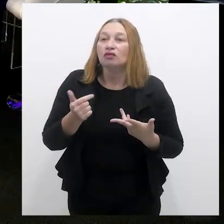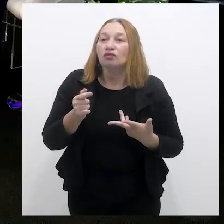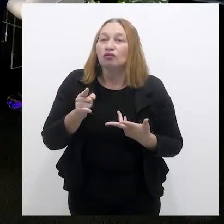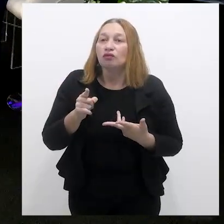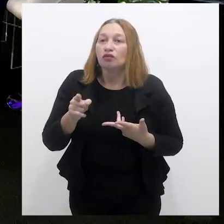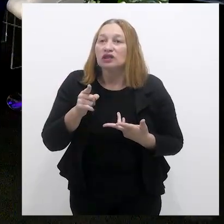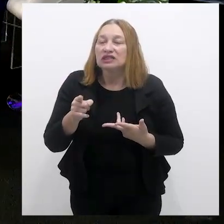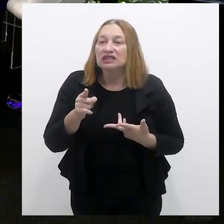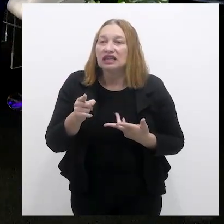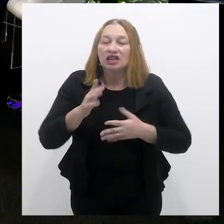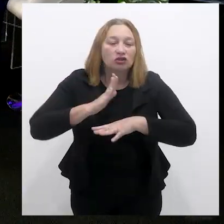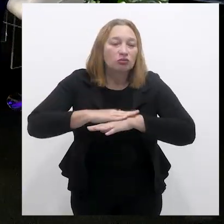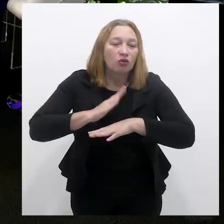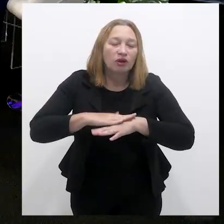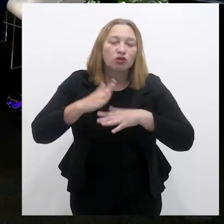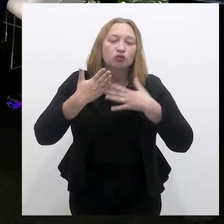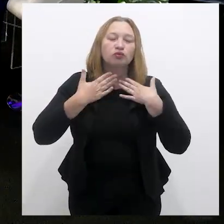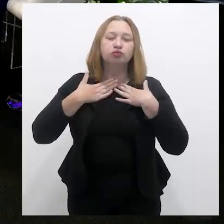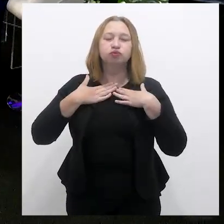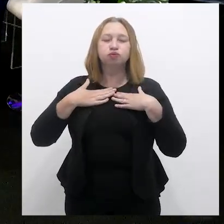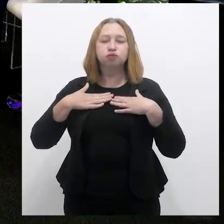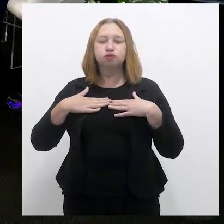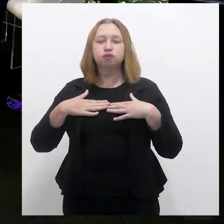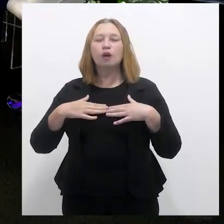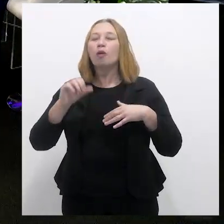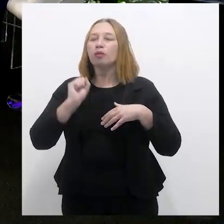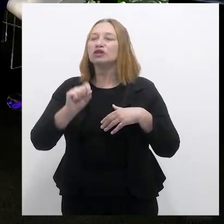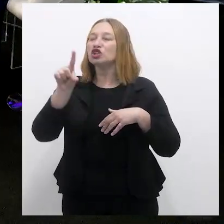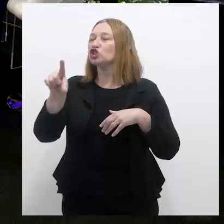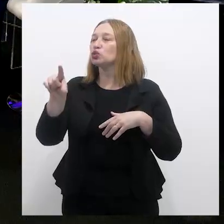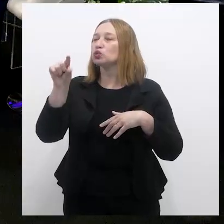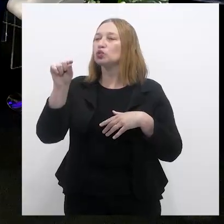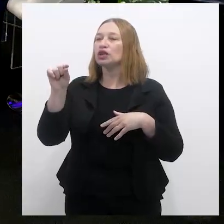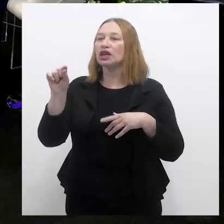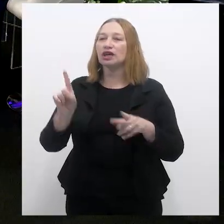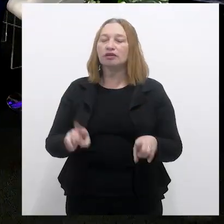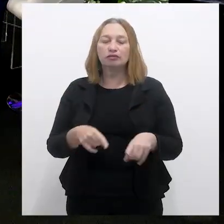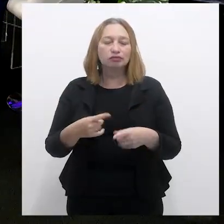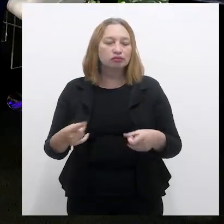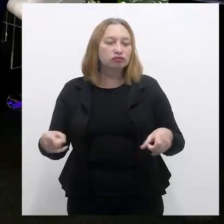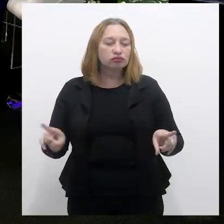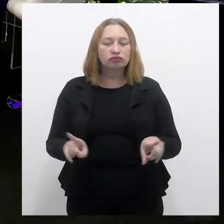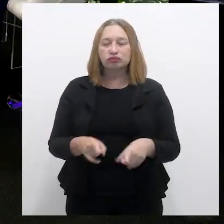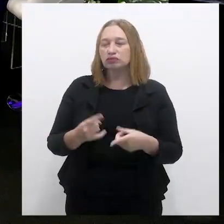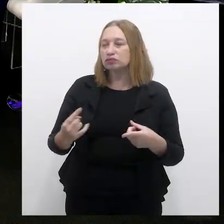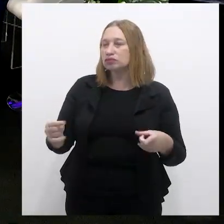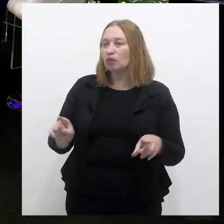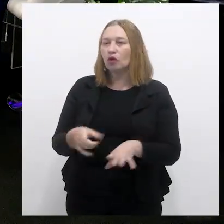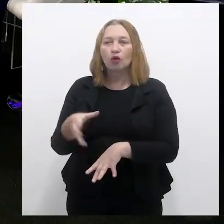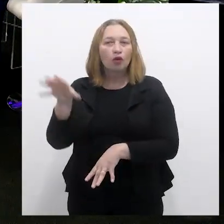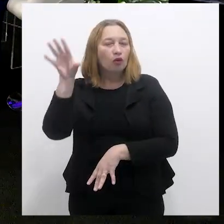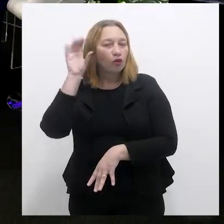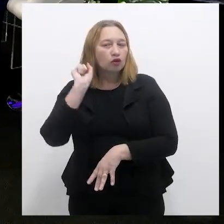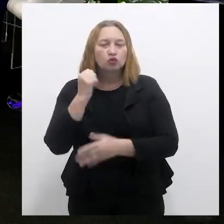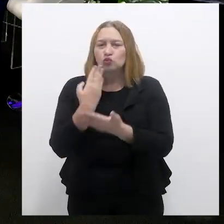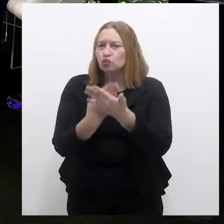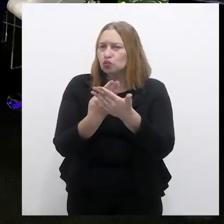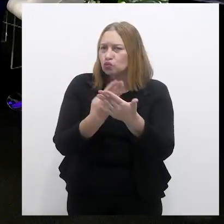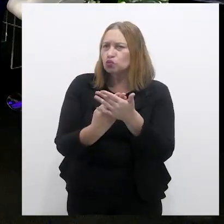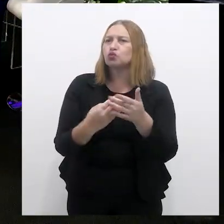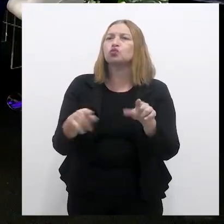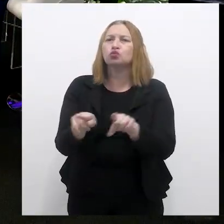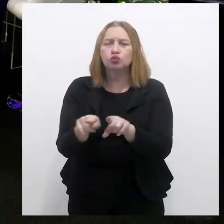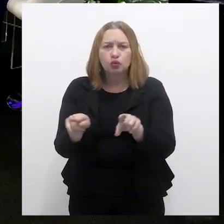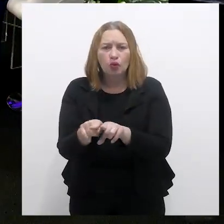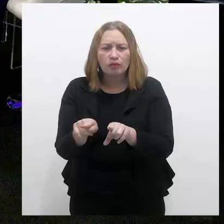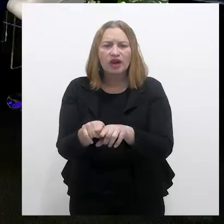É assim, você numa hora de relaxamento, poder escolher um repertório, poder, numa hora de